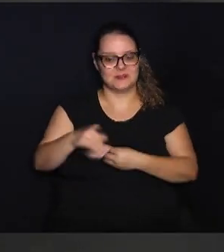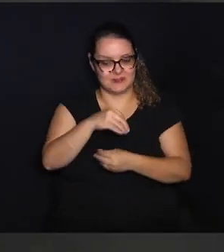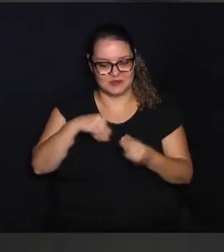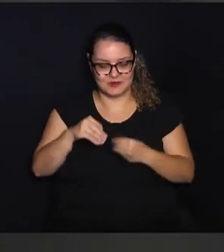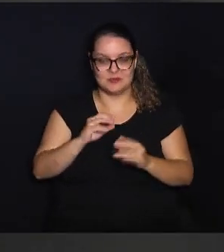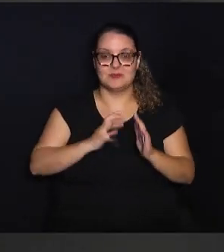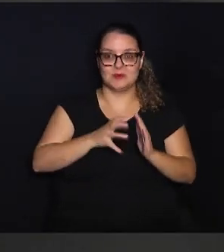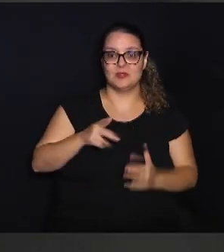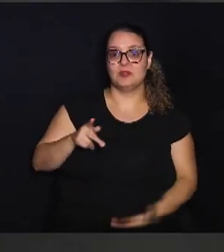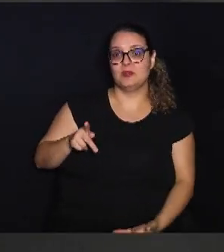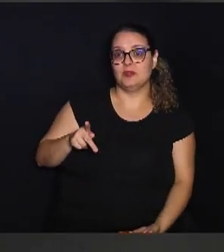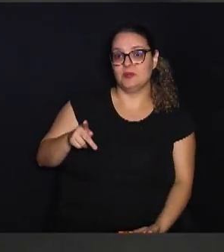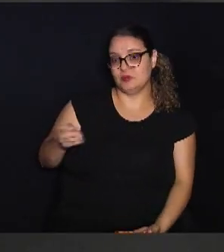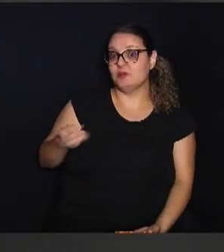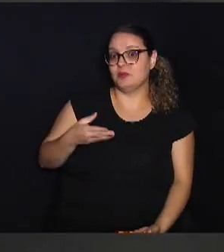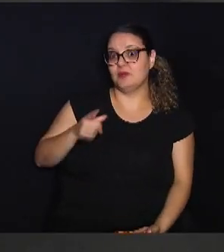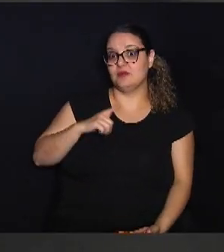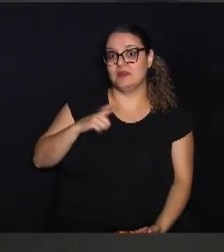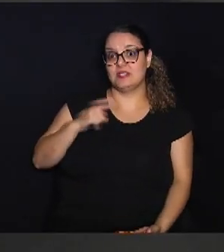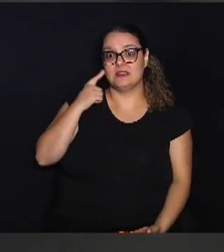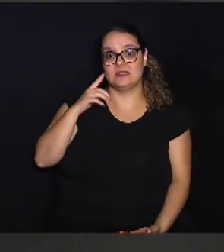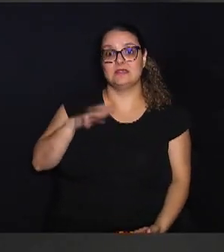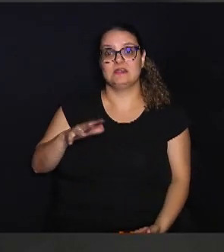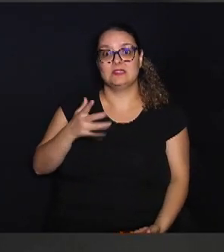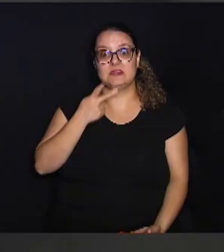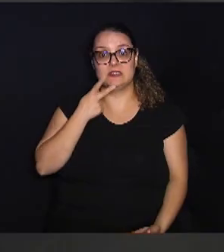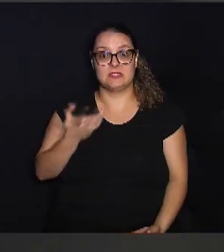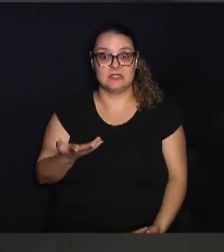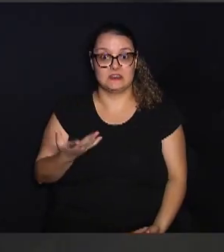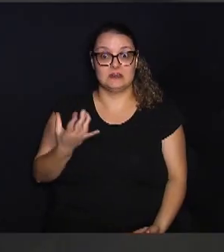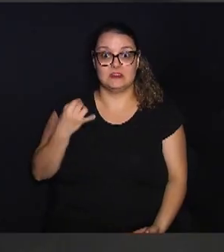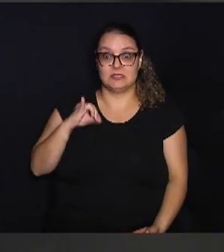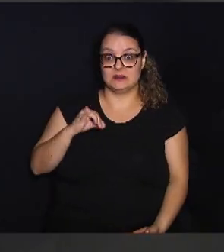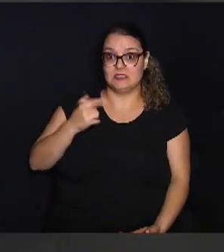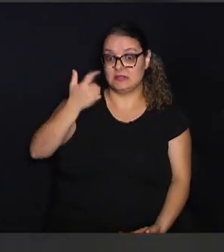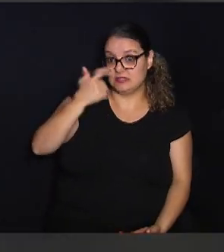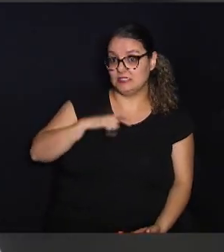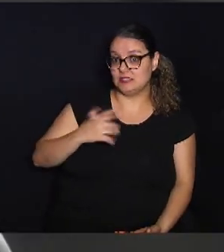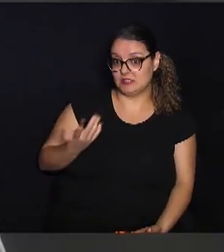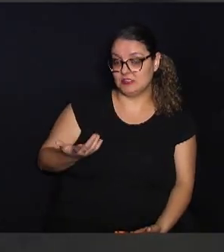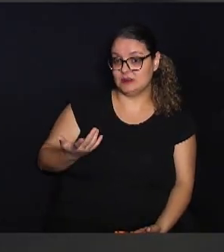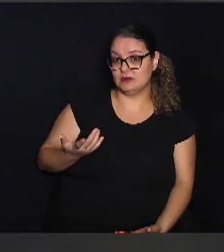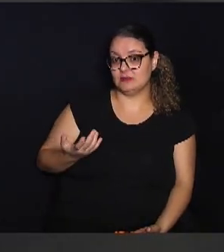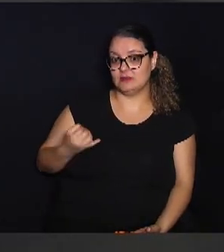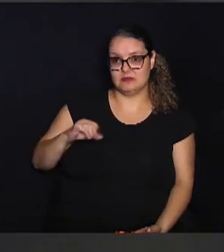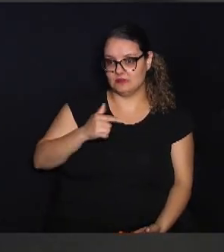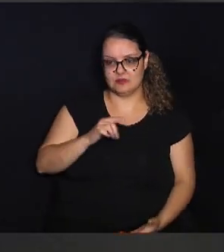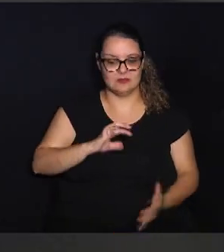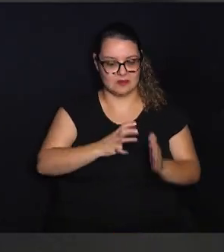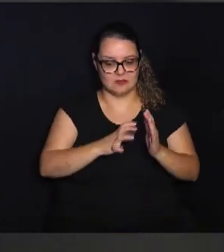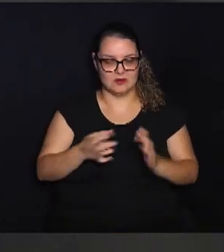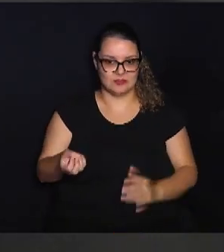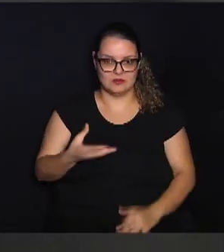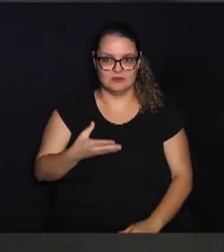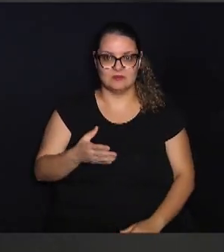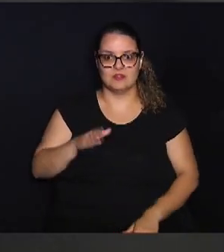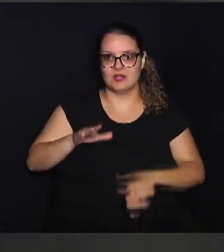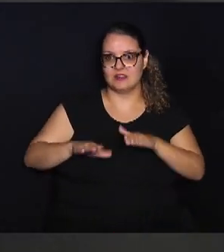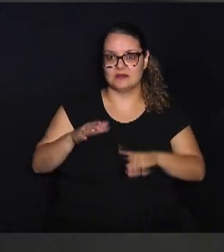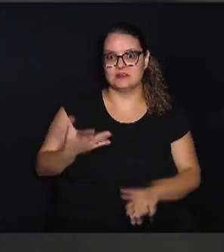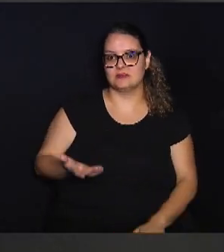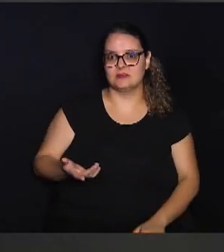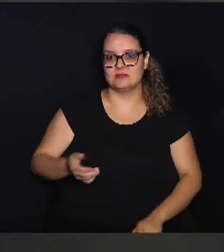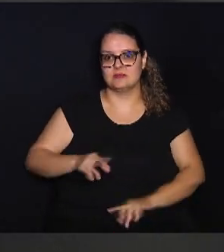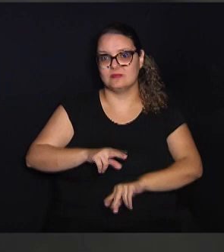Novo a gente tem essa pegada, né? Falar assim para você, se não fosse Partido Novo, eu talvez estaria com um monte